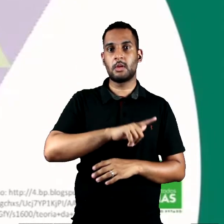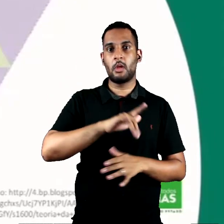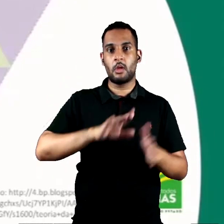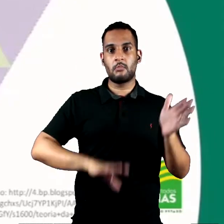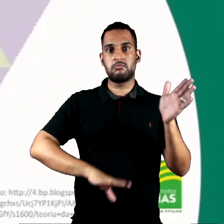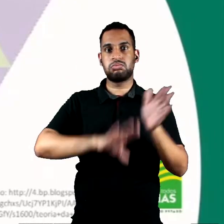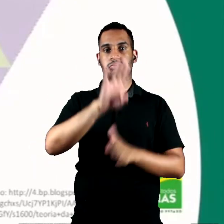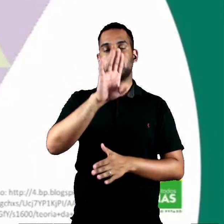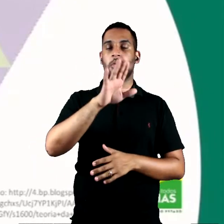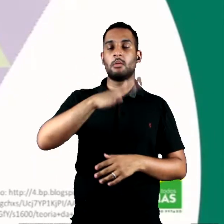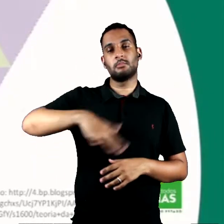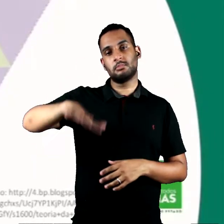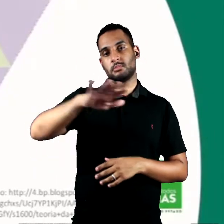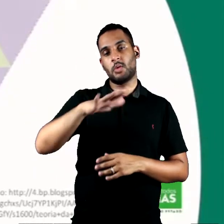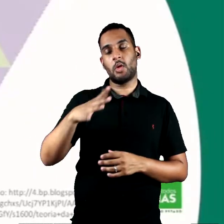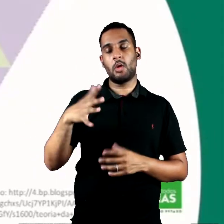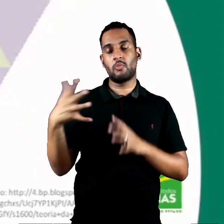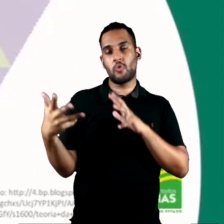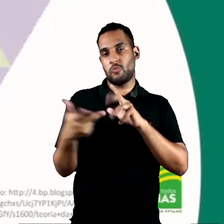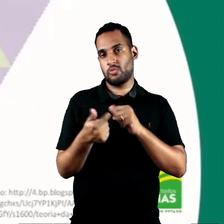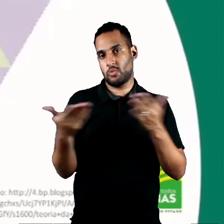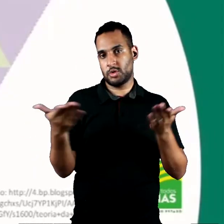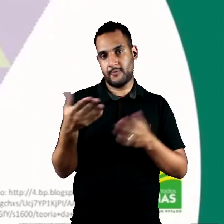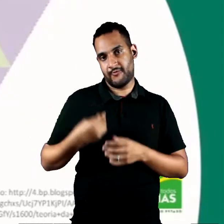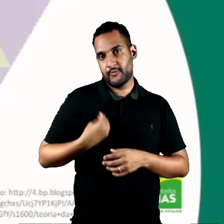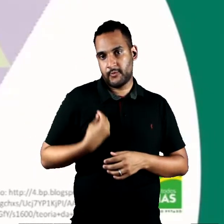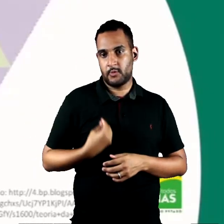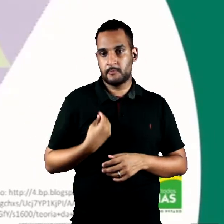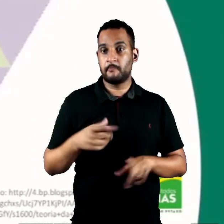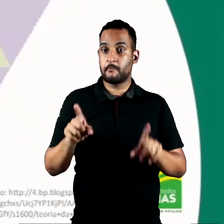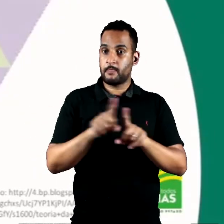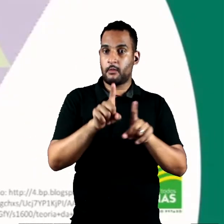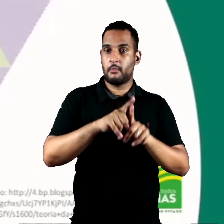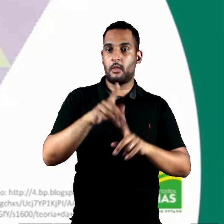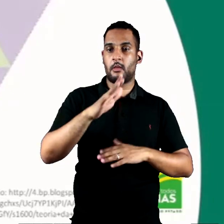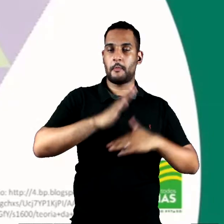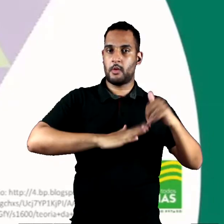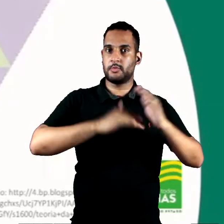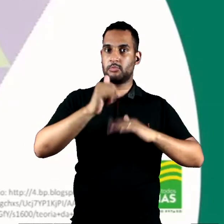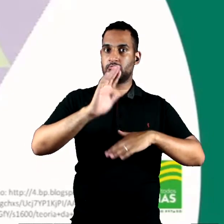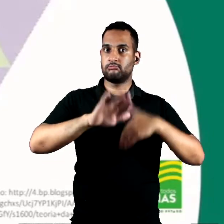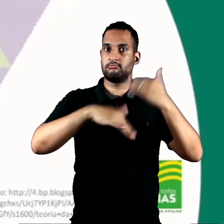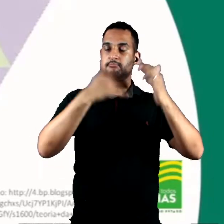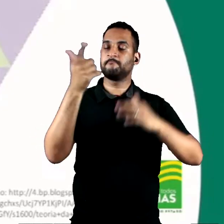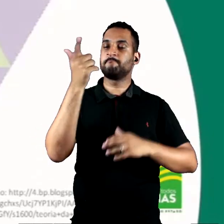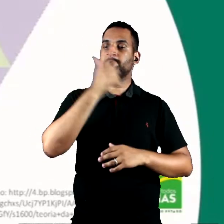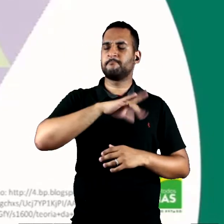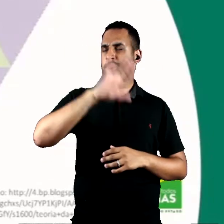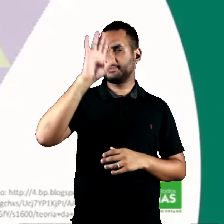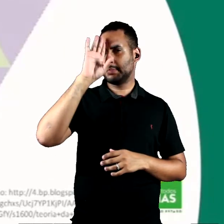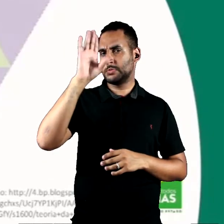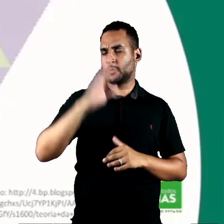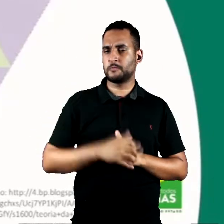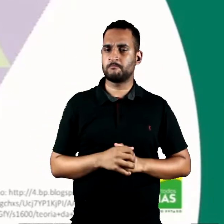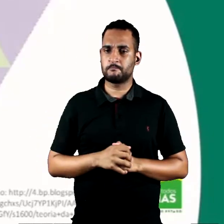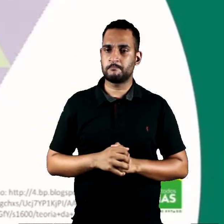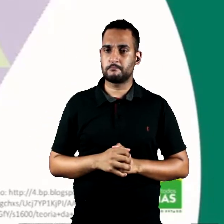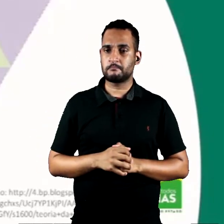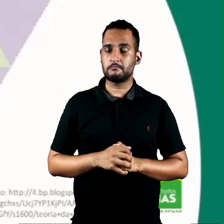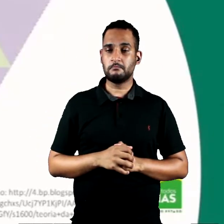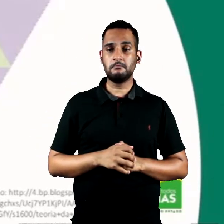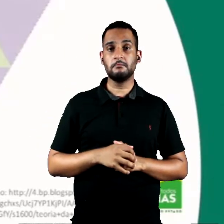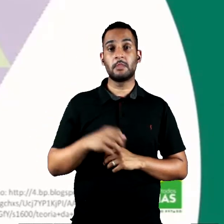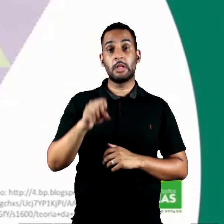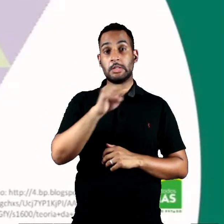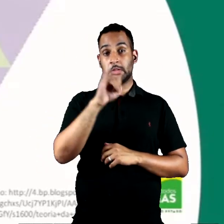mundo real, principalmente no desempenho profissional. O sujeito que usa a